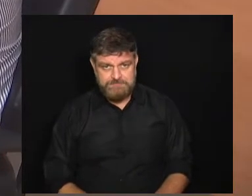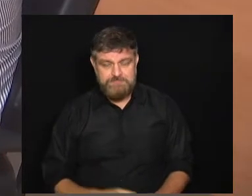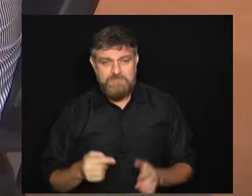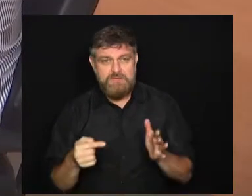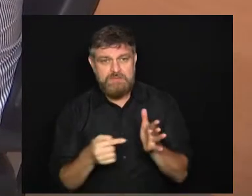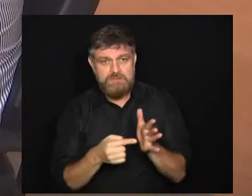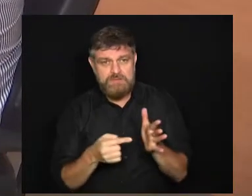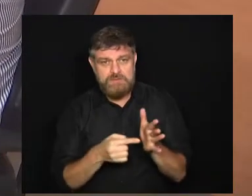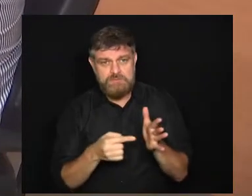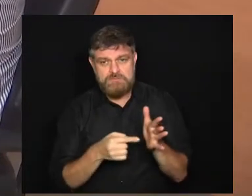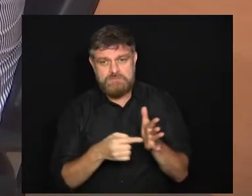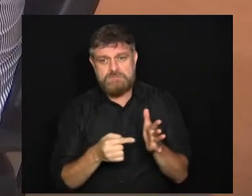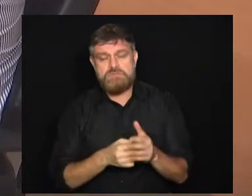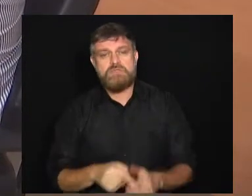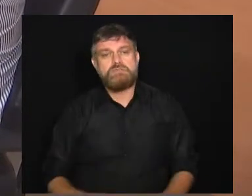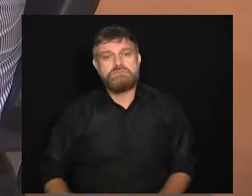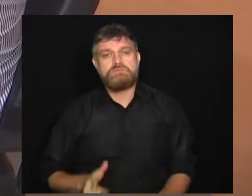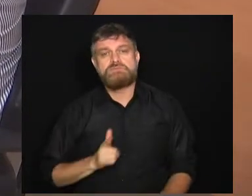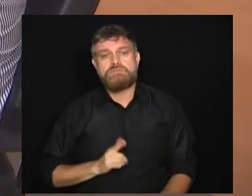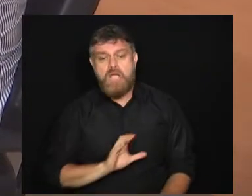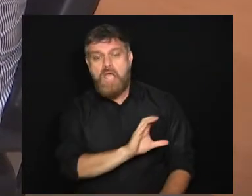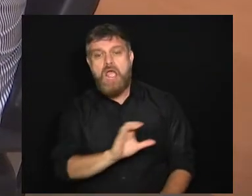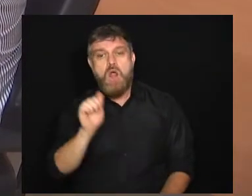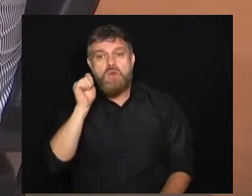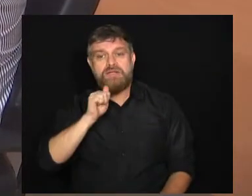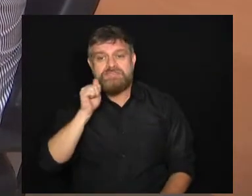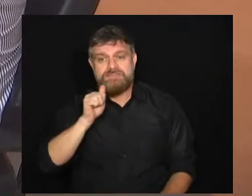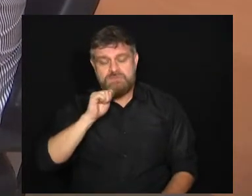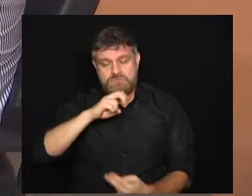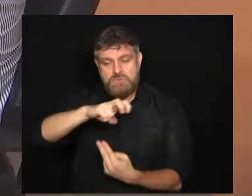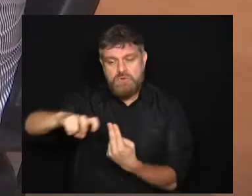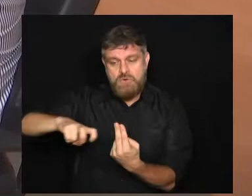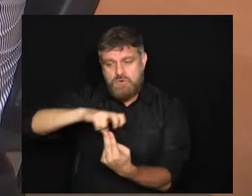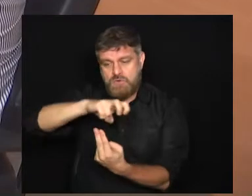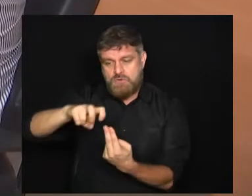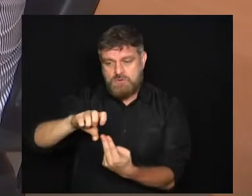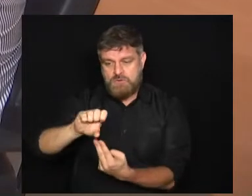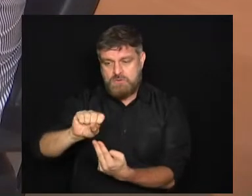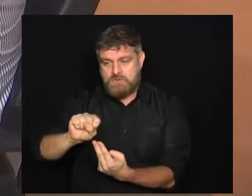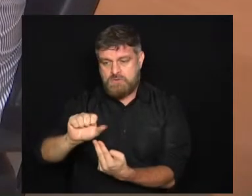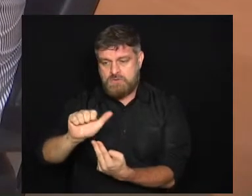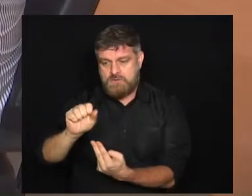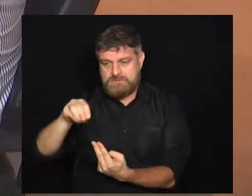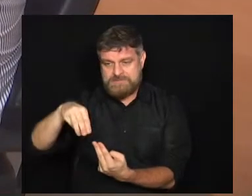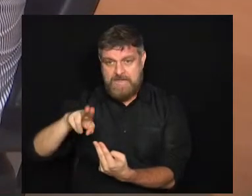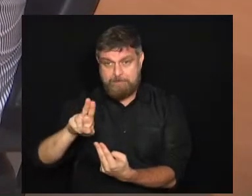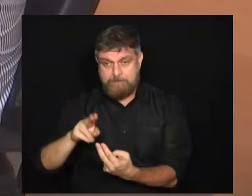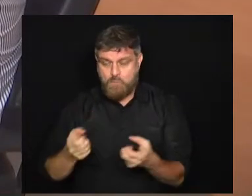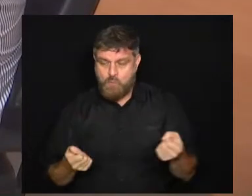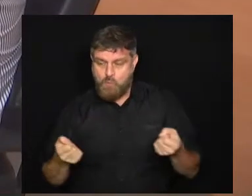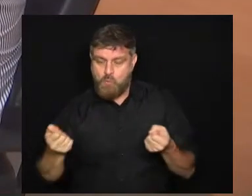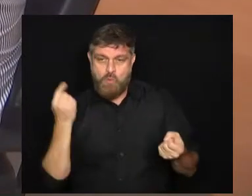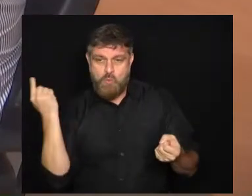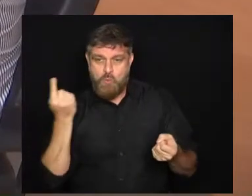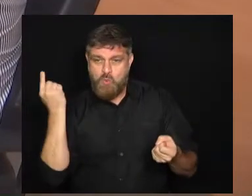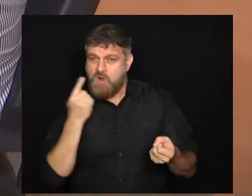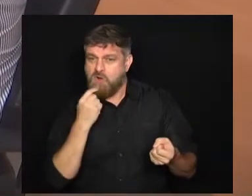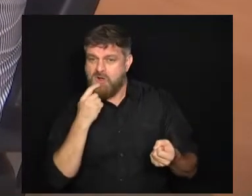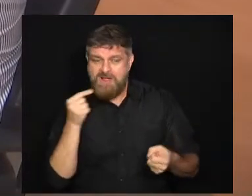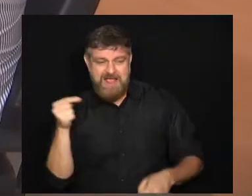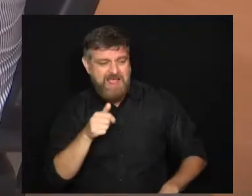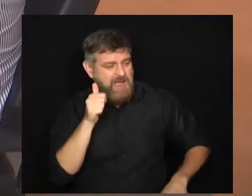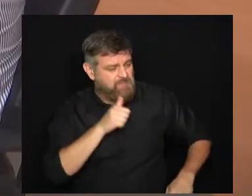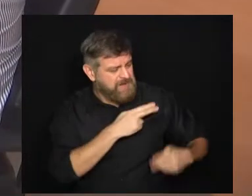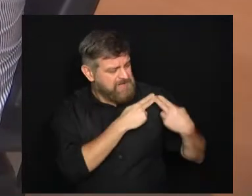denúncia relacionada à coordenação do SAMU, né, da servidora, tá exercendo atividade profissional em